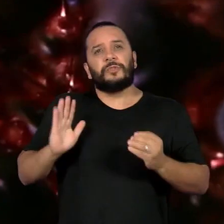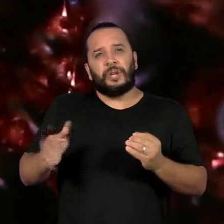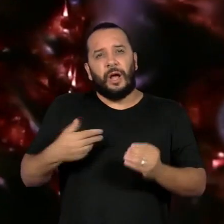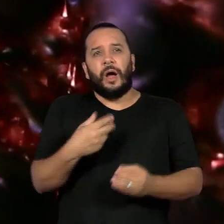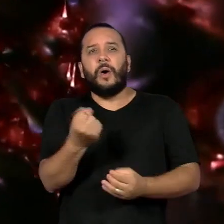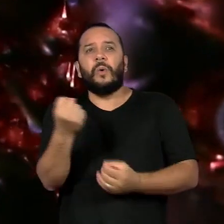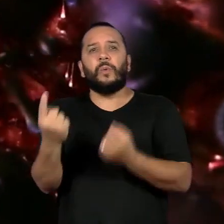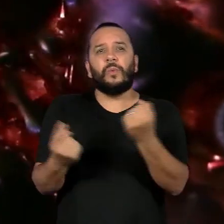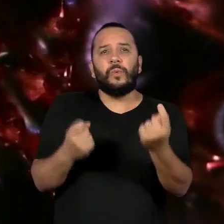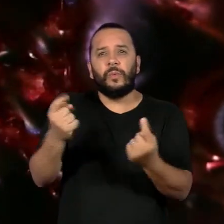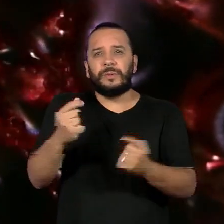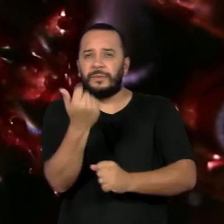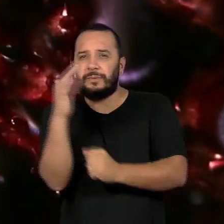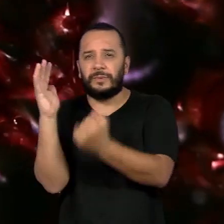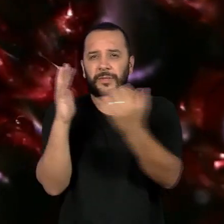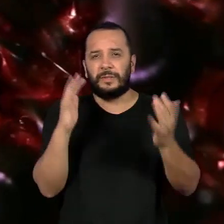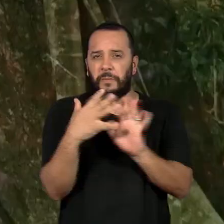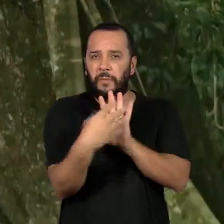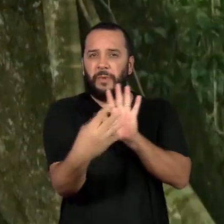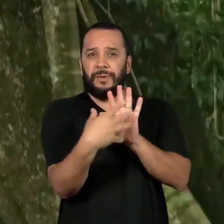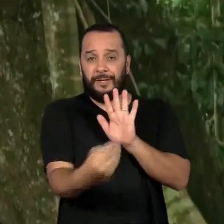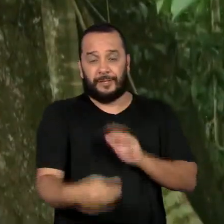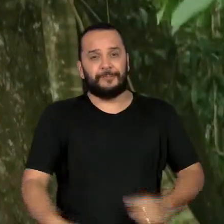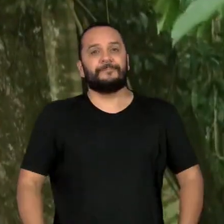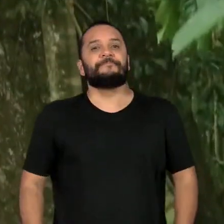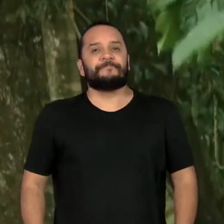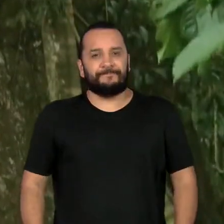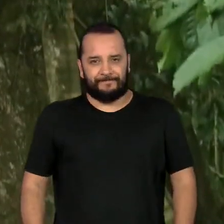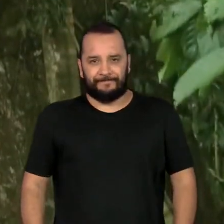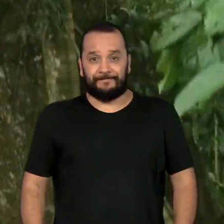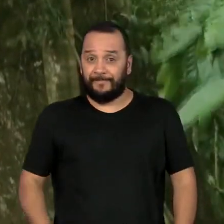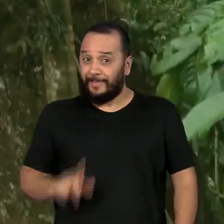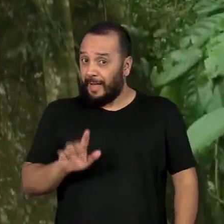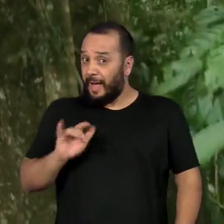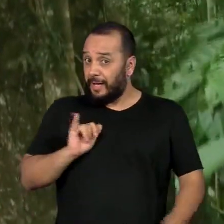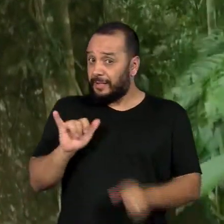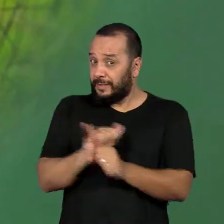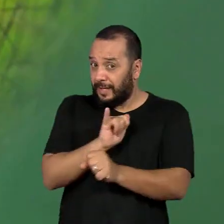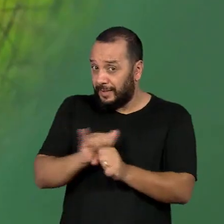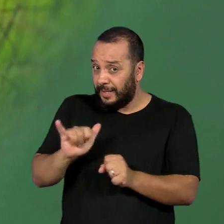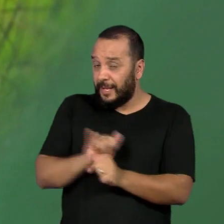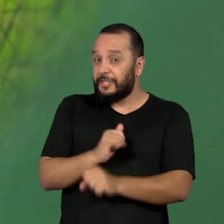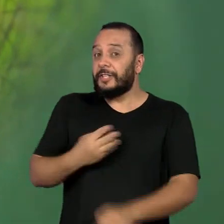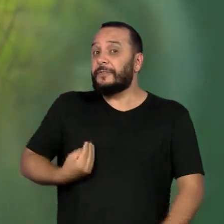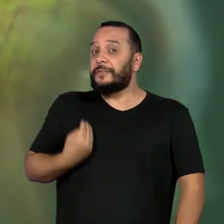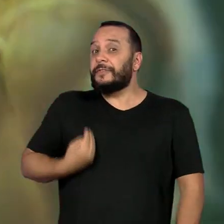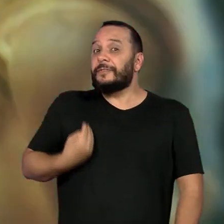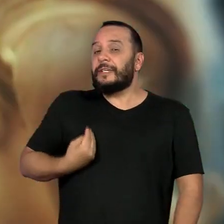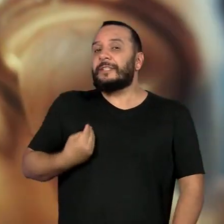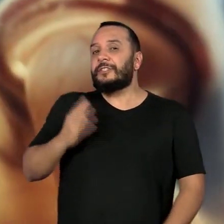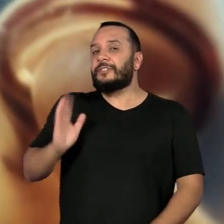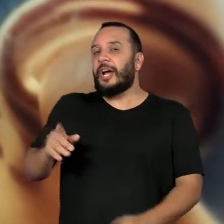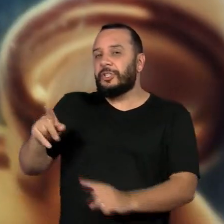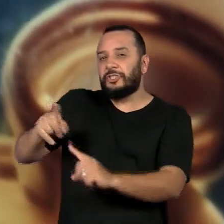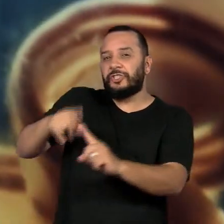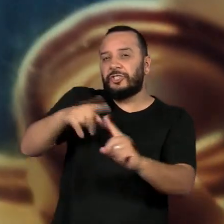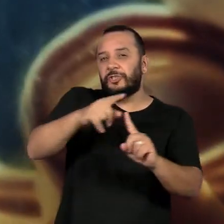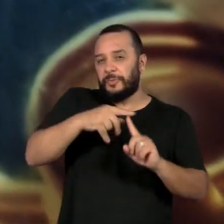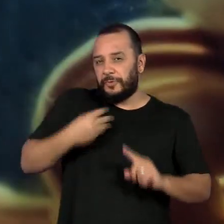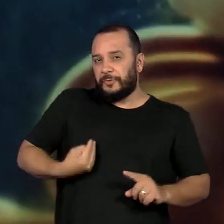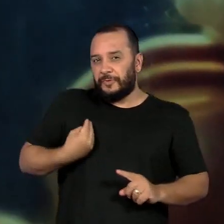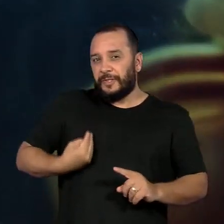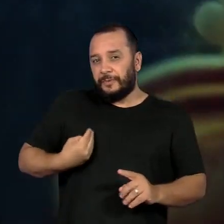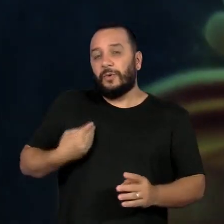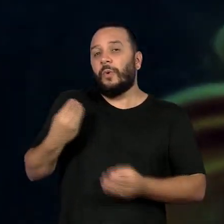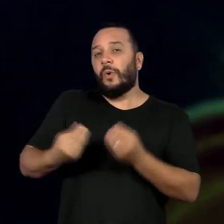world with nature as your model? As estratégias de sobrevivência dos diferentes seres vivos, os processos